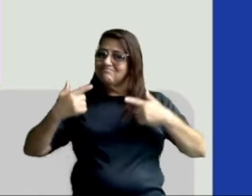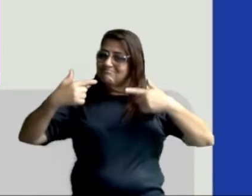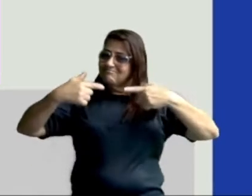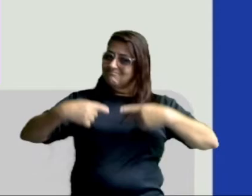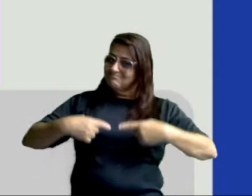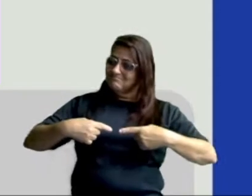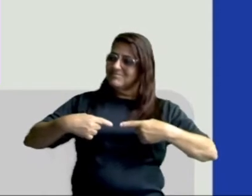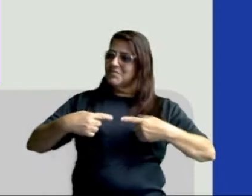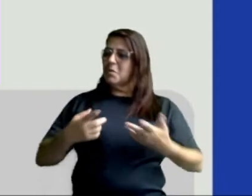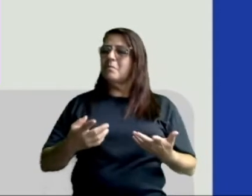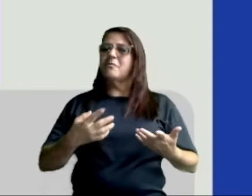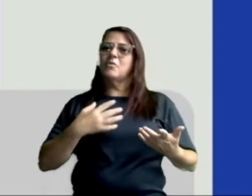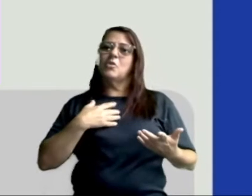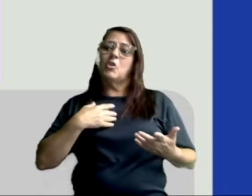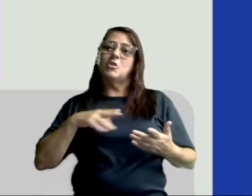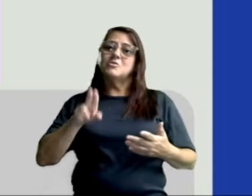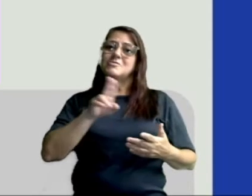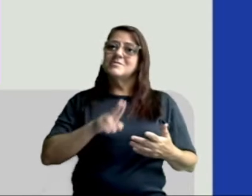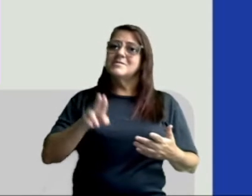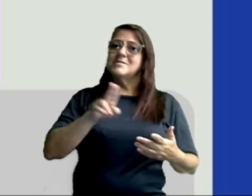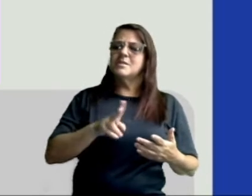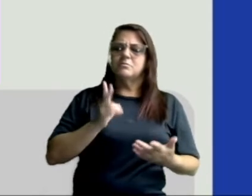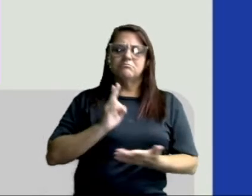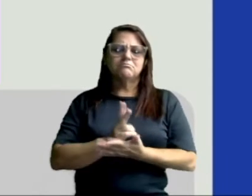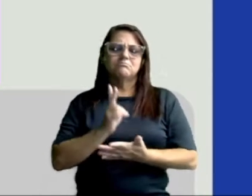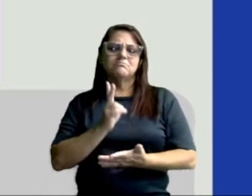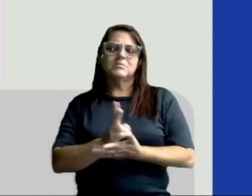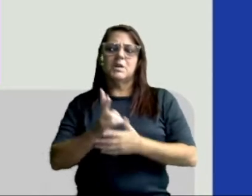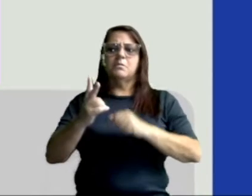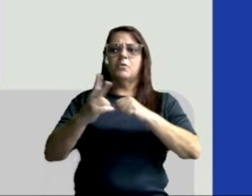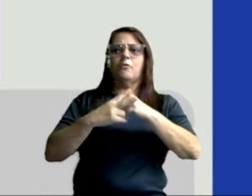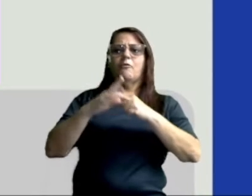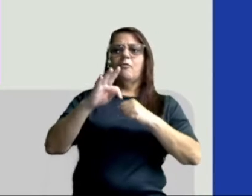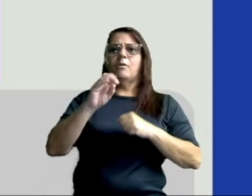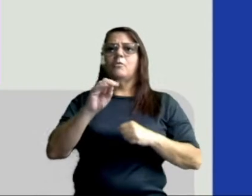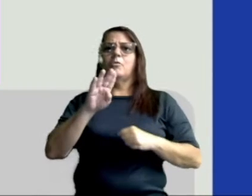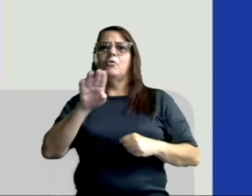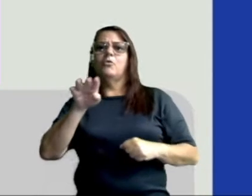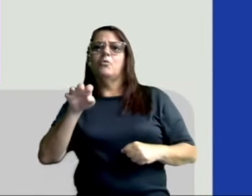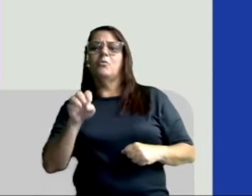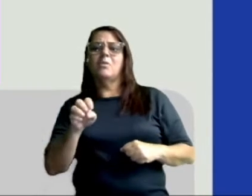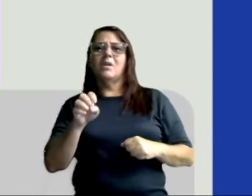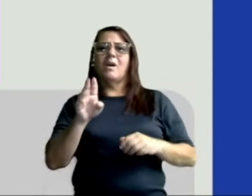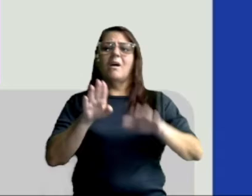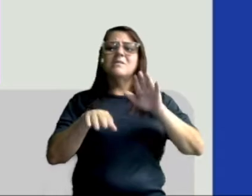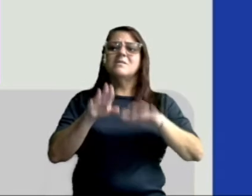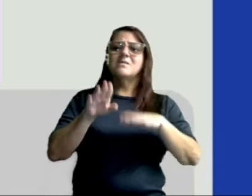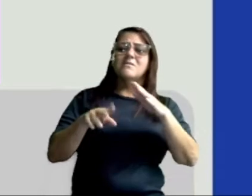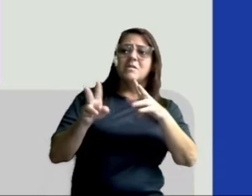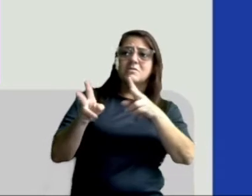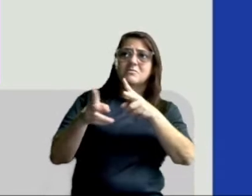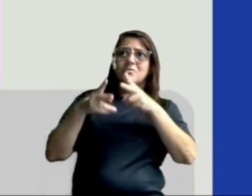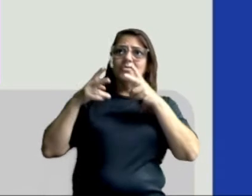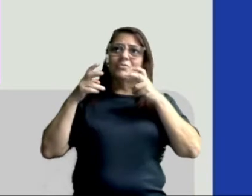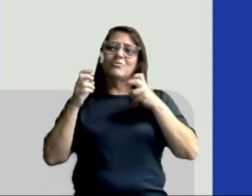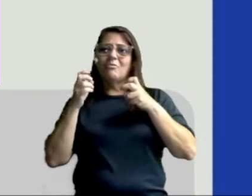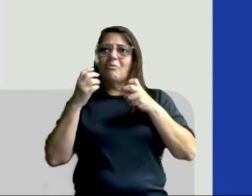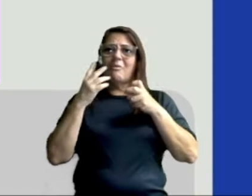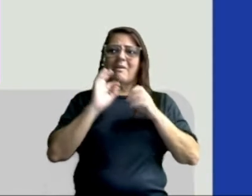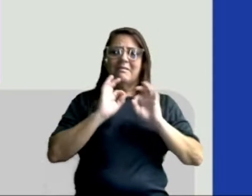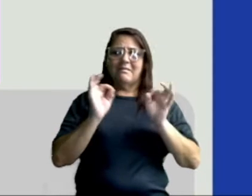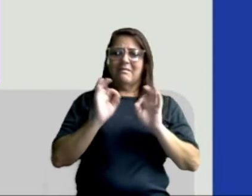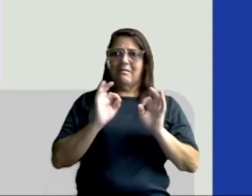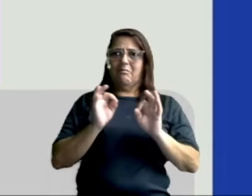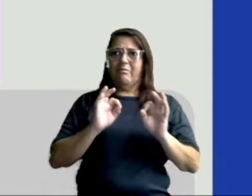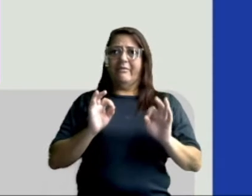fazer uso, e nós fazemos uso sempre do verbo to be, e muitas vezes a gente nem percebe que nós estamos